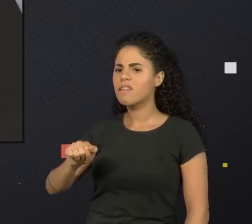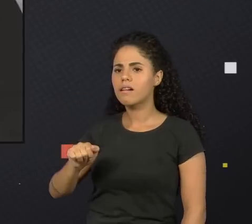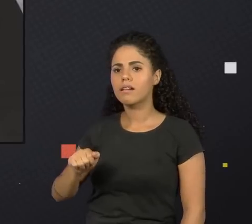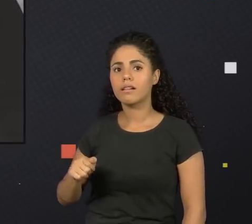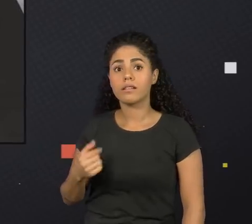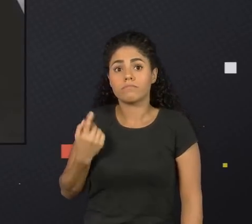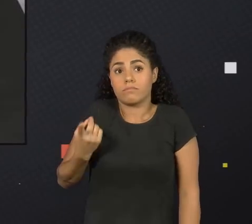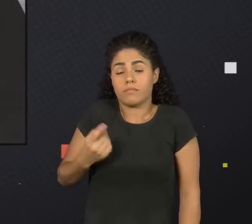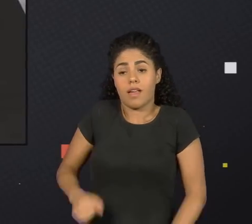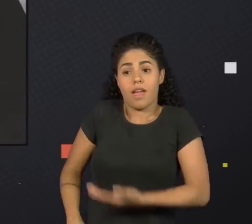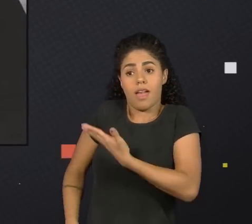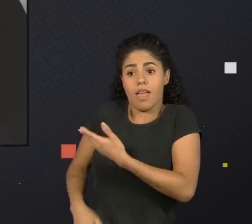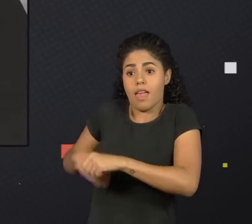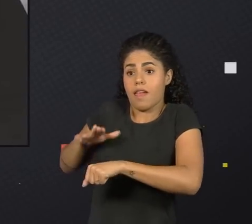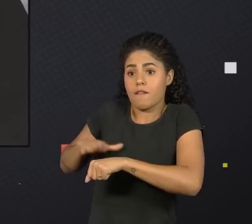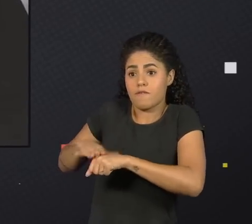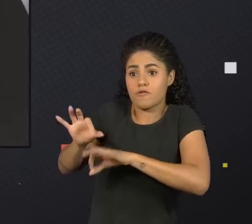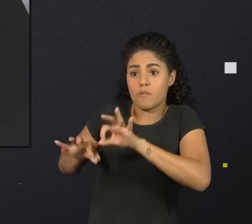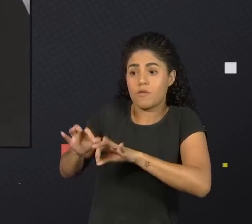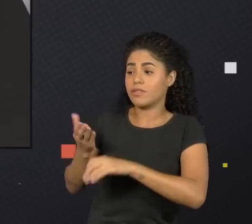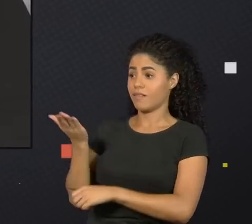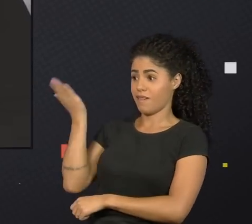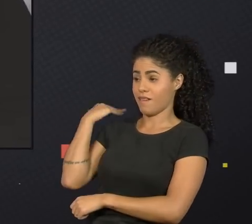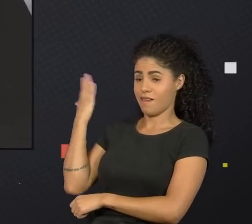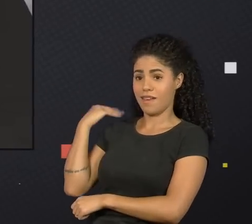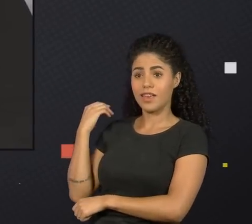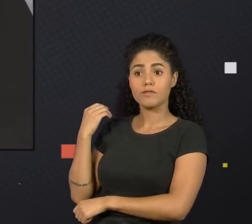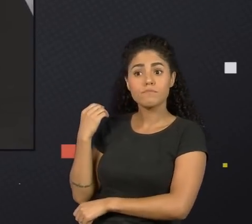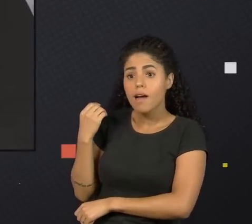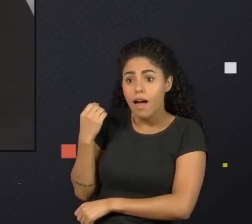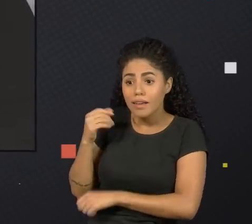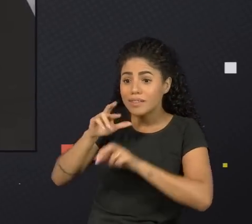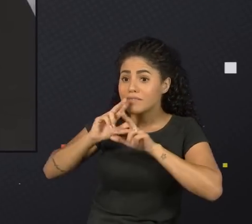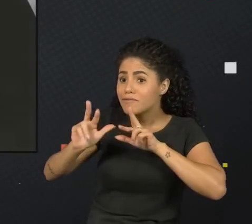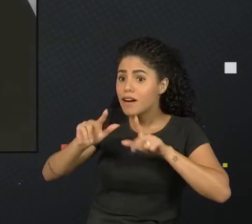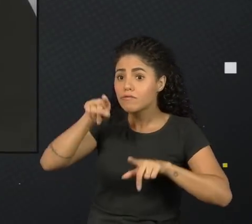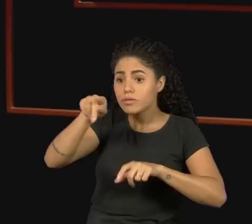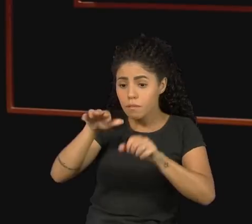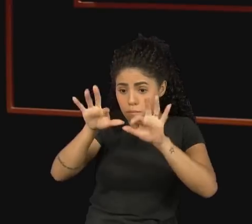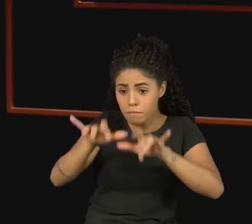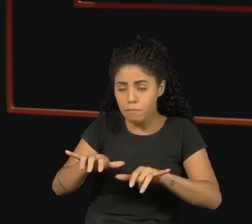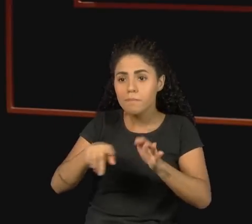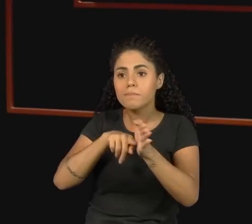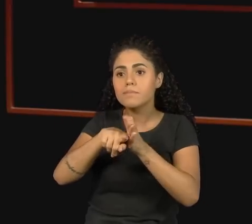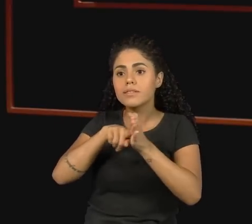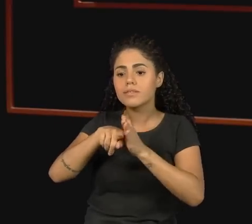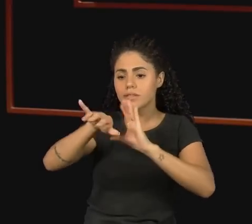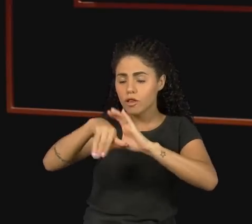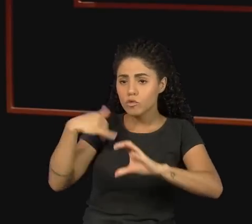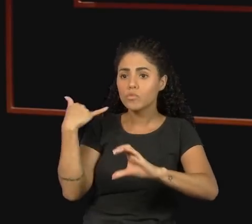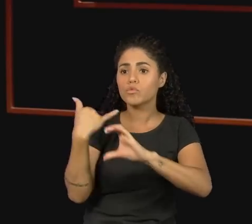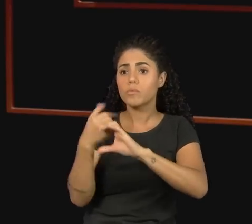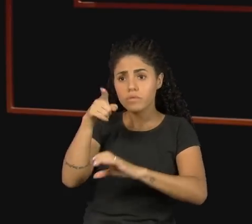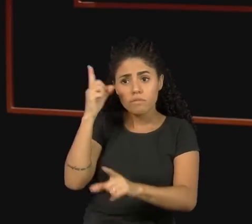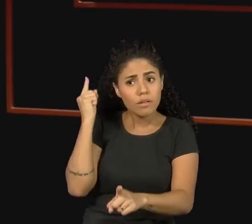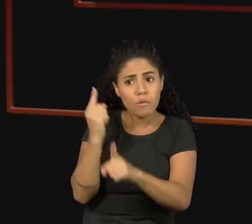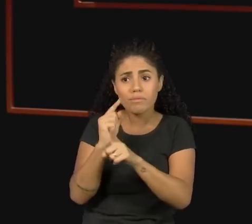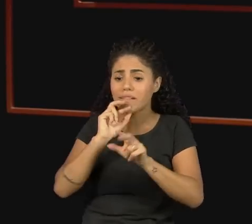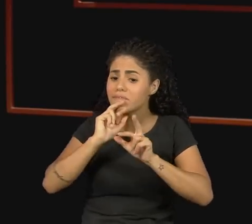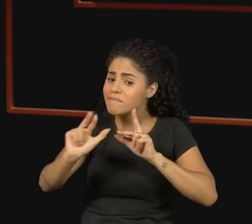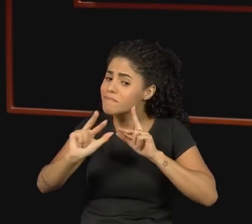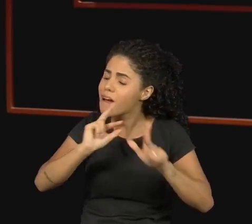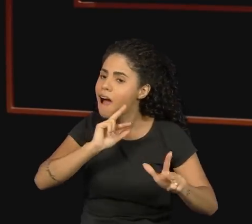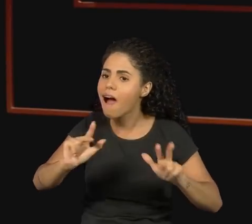lá, pegou um off-Broadway e trouxe para cá. Vão no YouTube e coloquem The Mystery of Irma